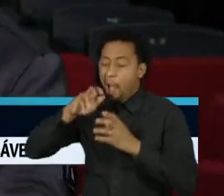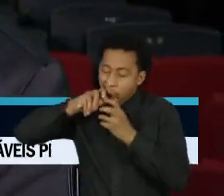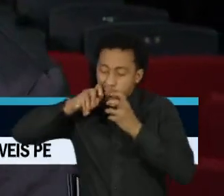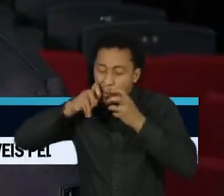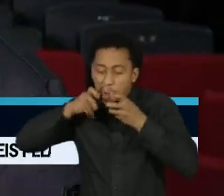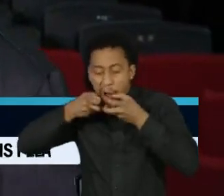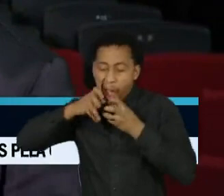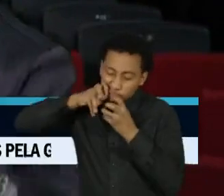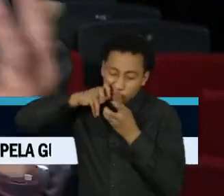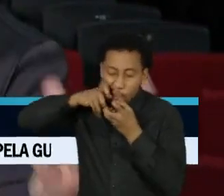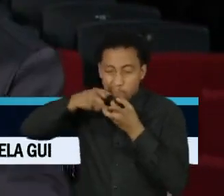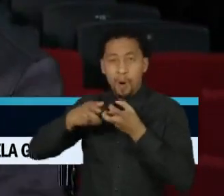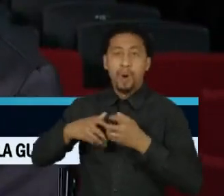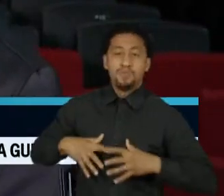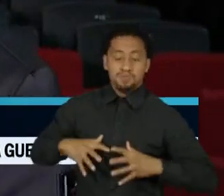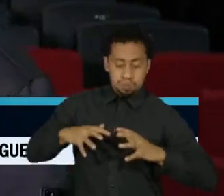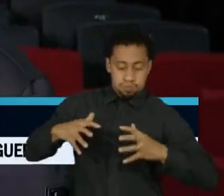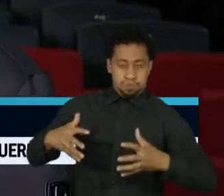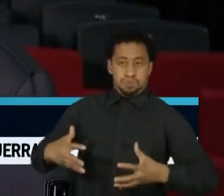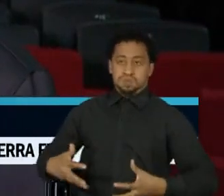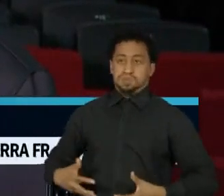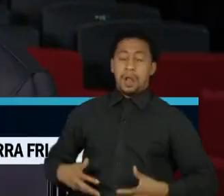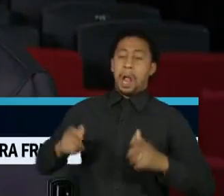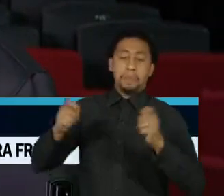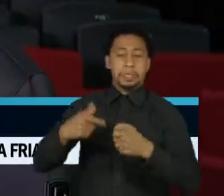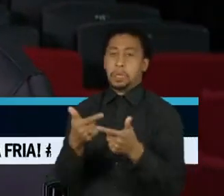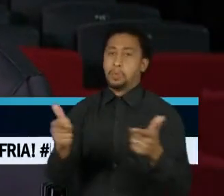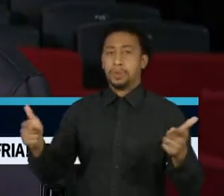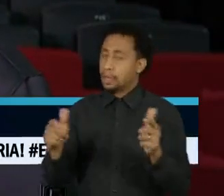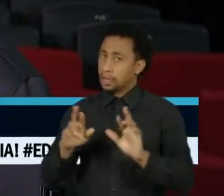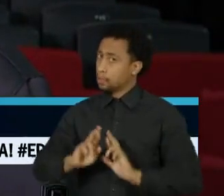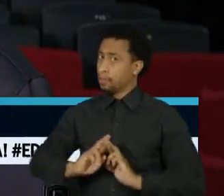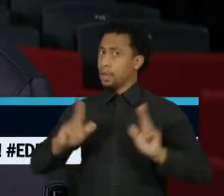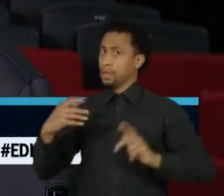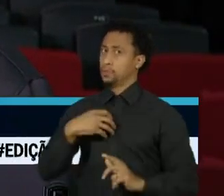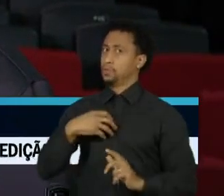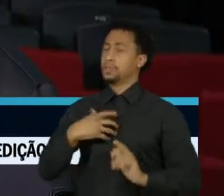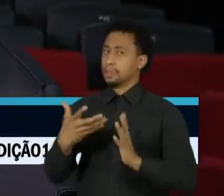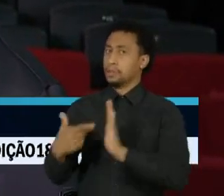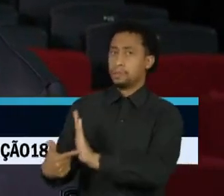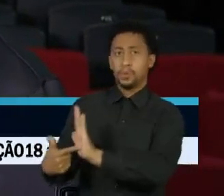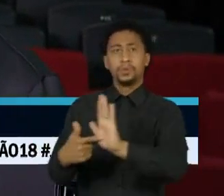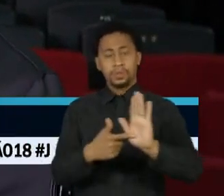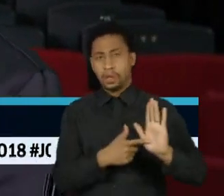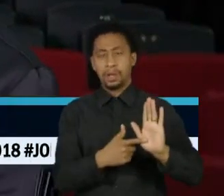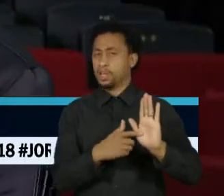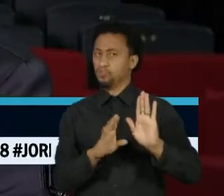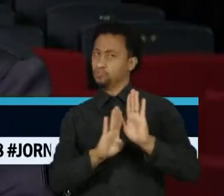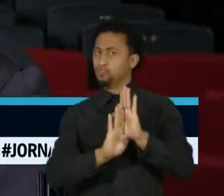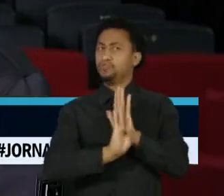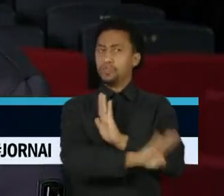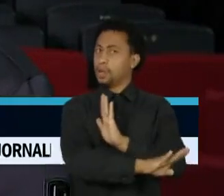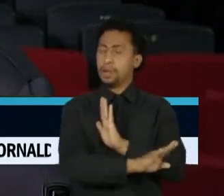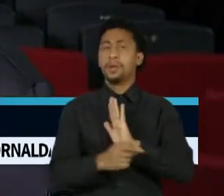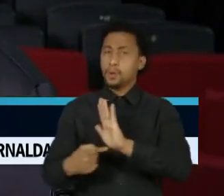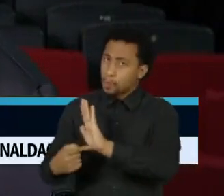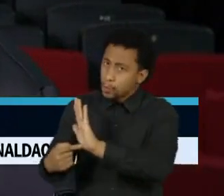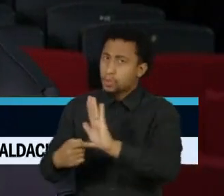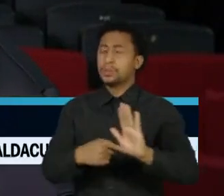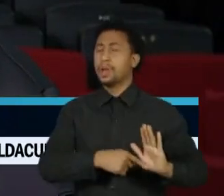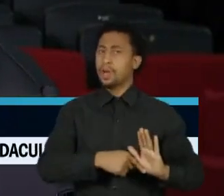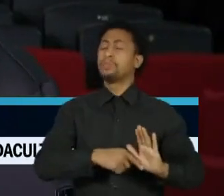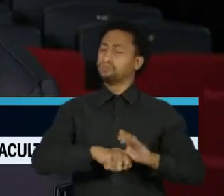balofo e impotente enfim uma visão que a gente quer eliminar e trazer de